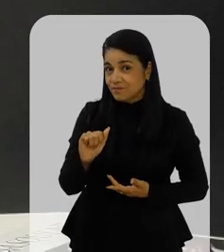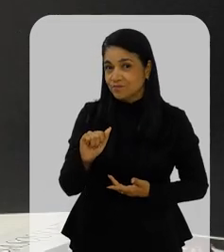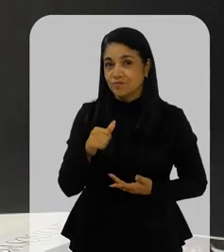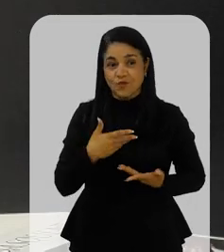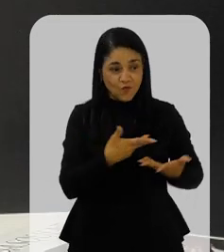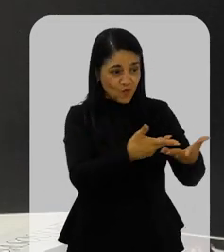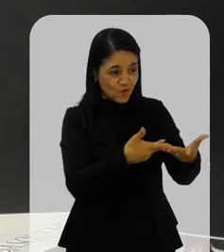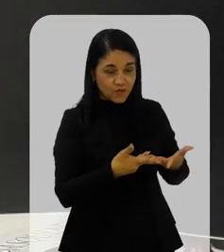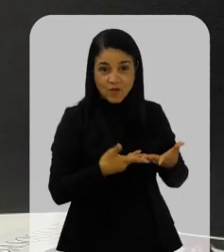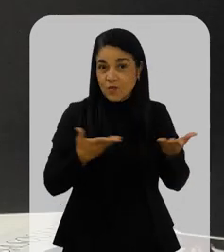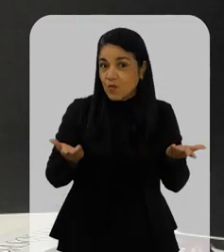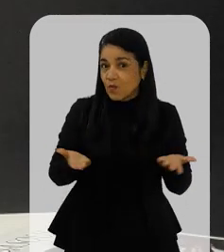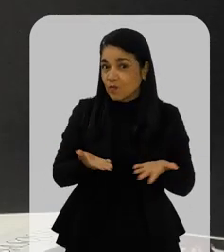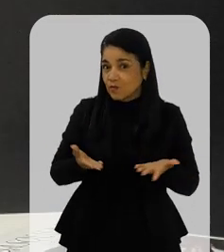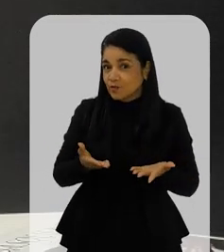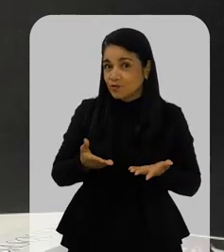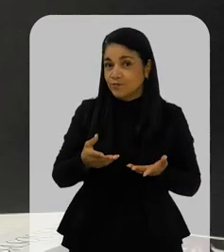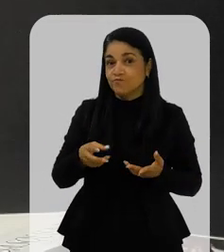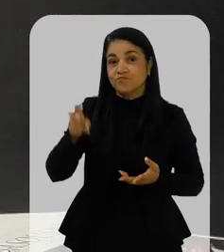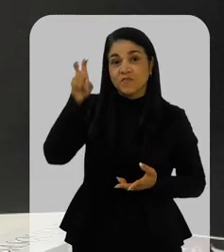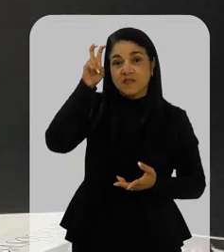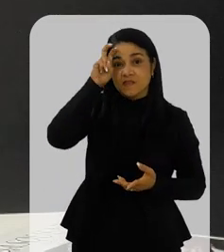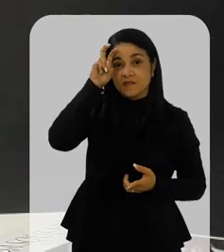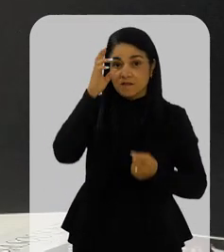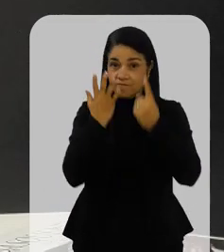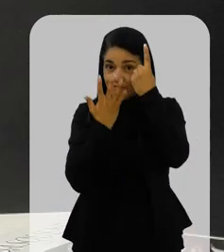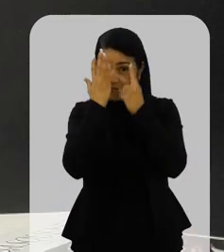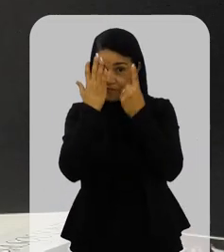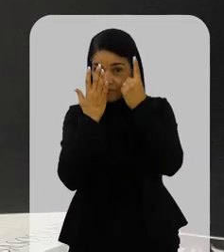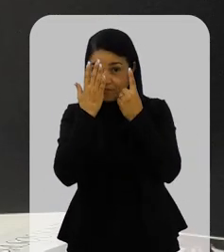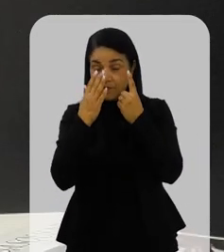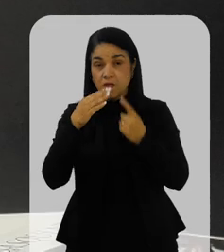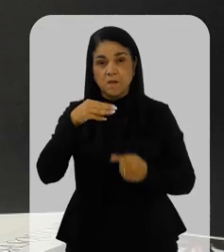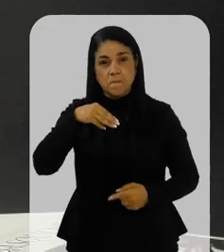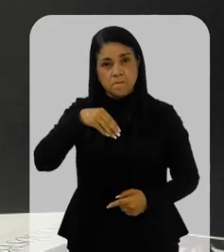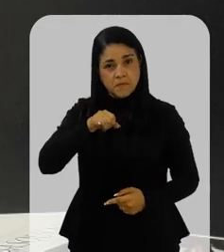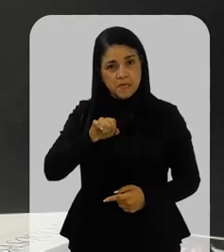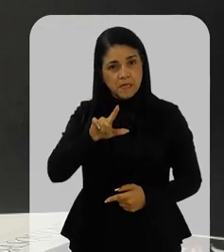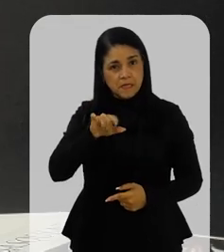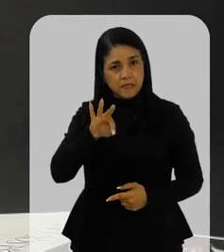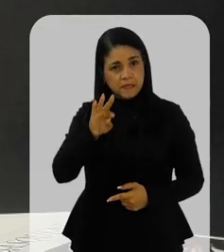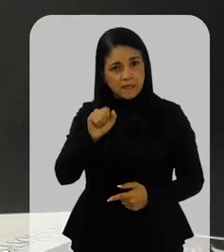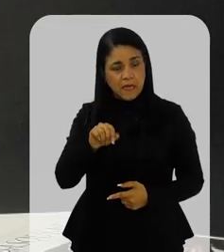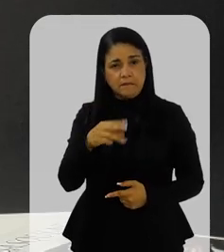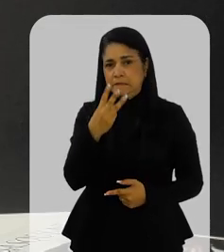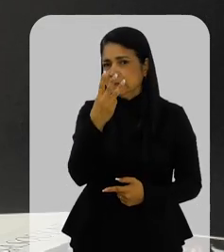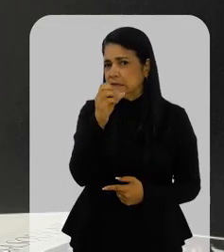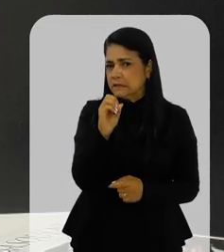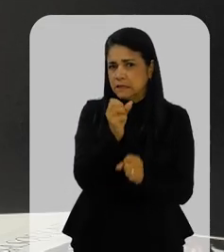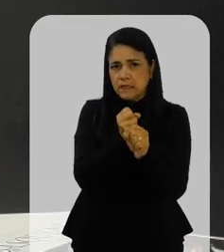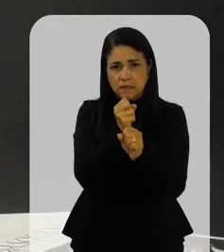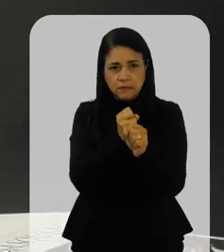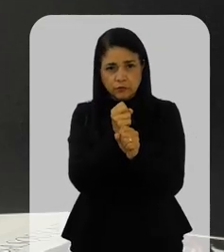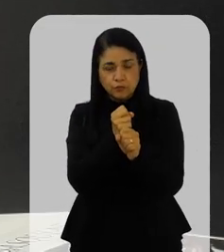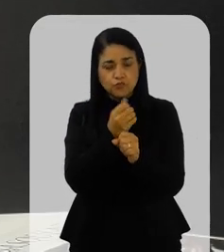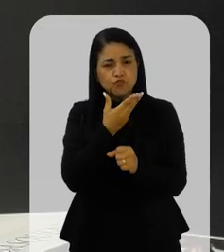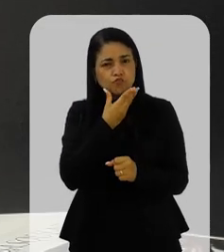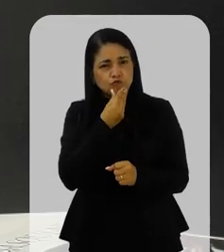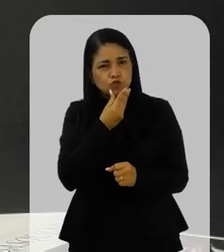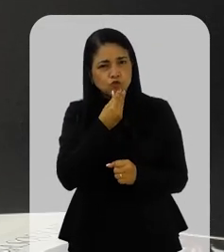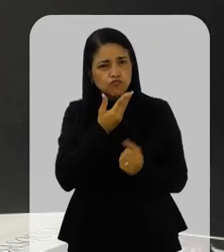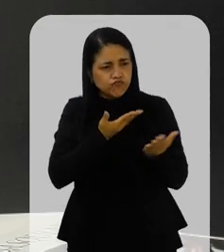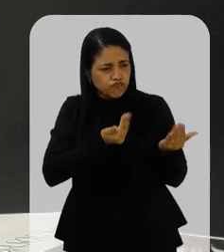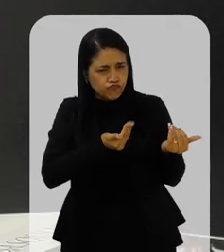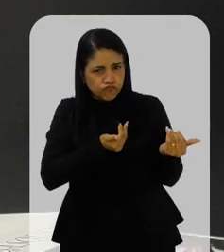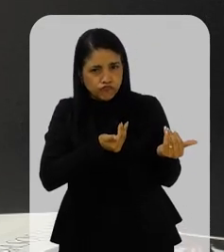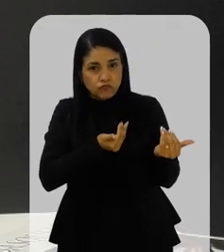Nosso convidado de hoje, aqui no Quintas com Quintais, foi militar por mais de 3 décadas. Ainda menino, foi levado